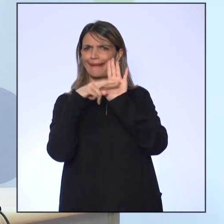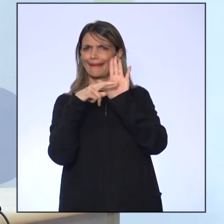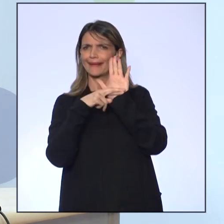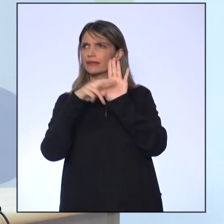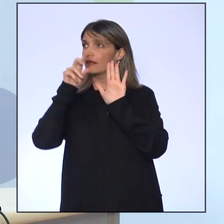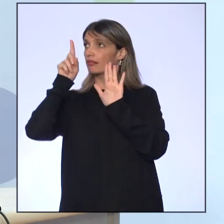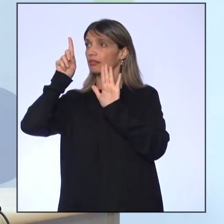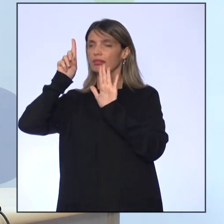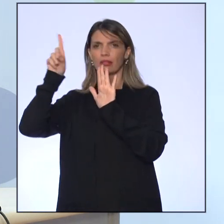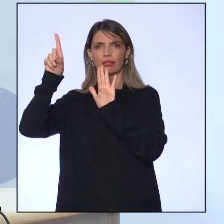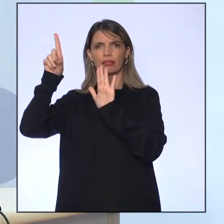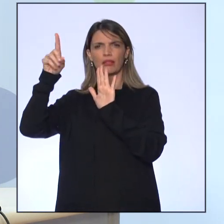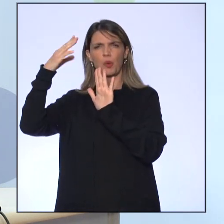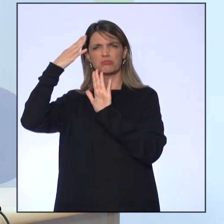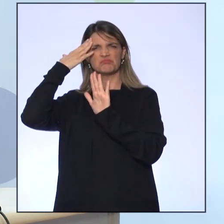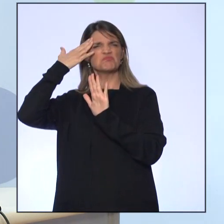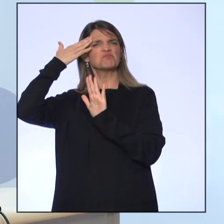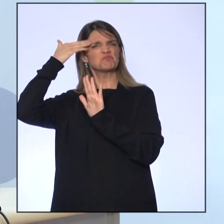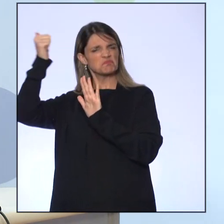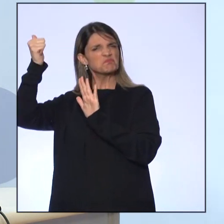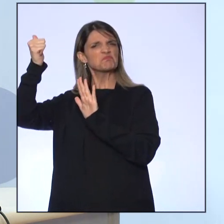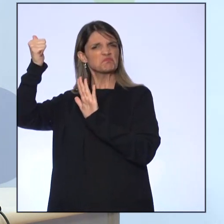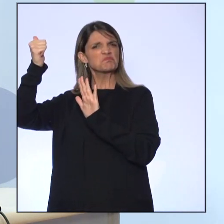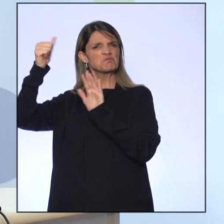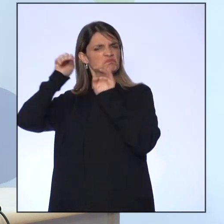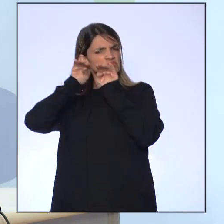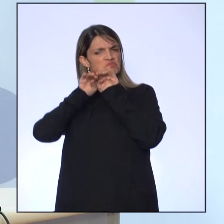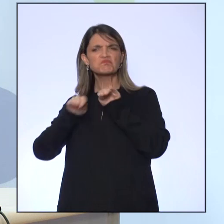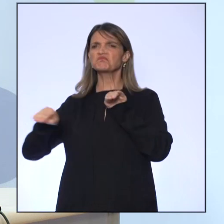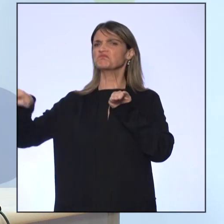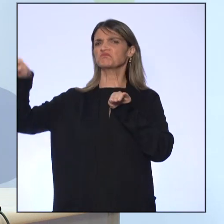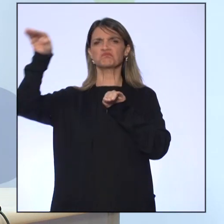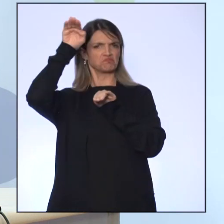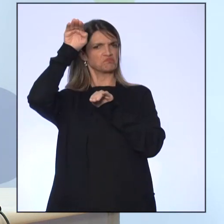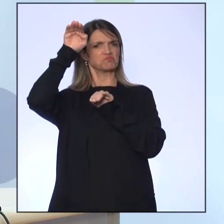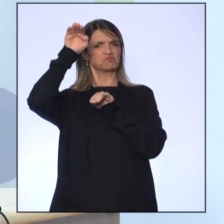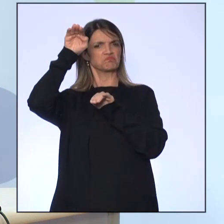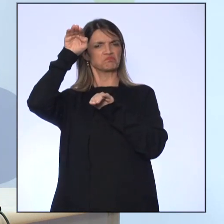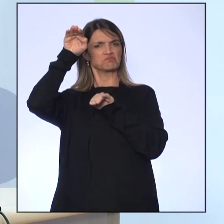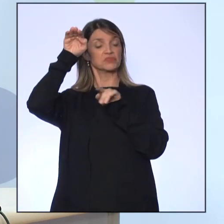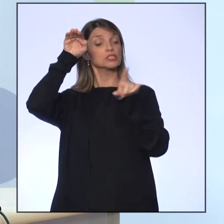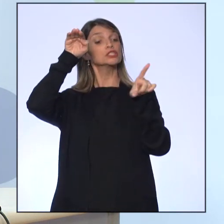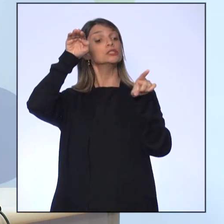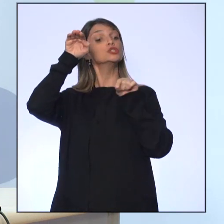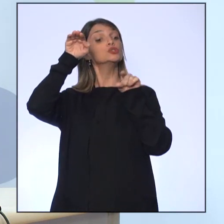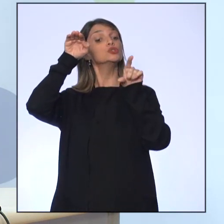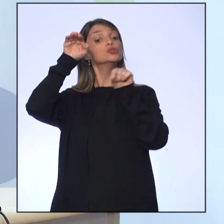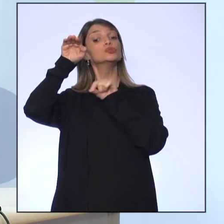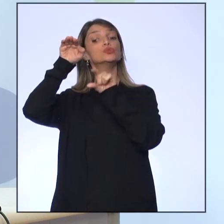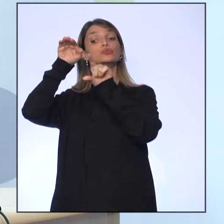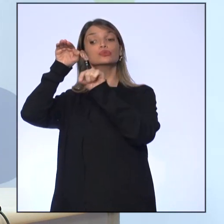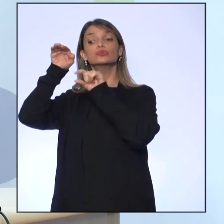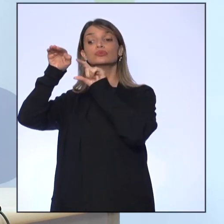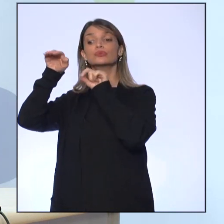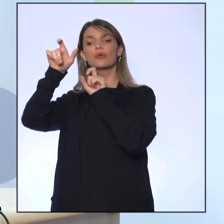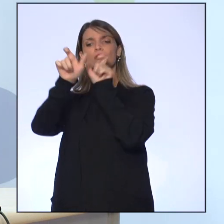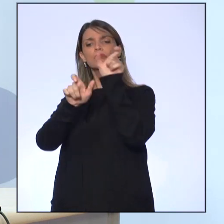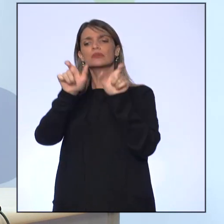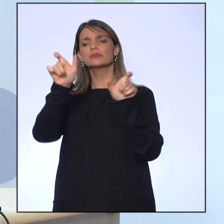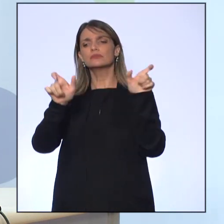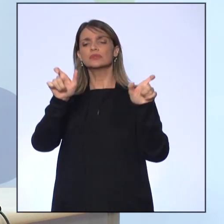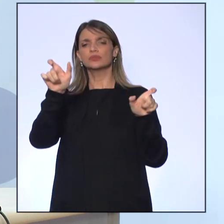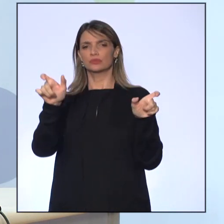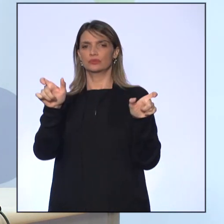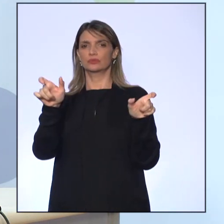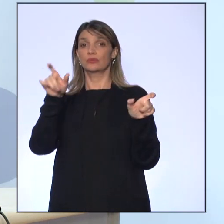sua infinita sabedoria e soberania, ele elege, ele escolhe aqueles a